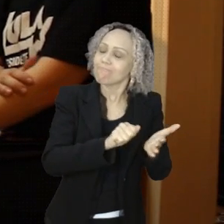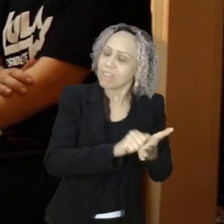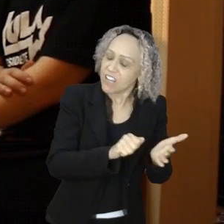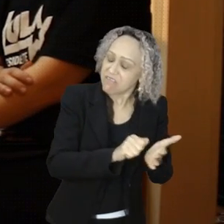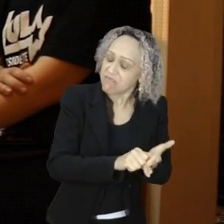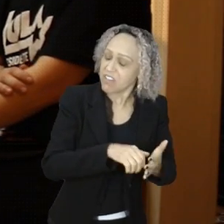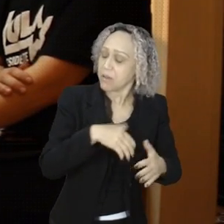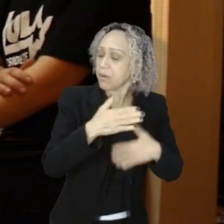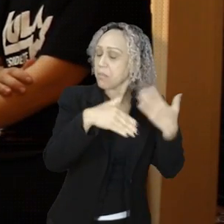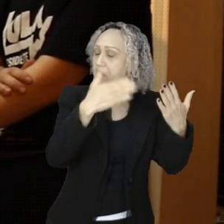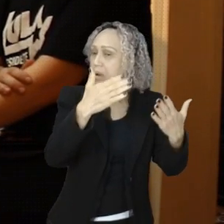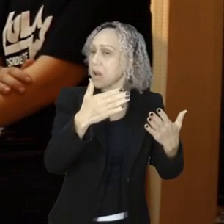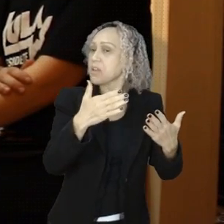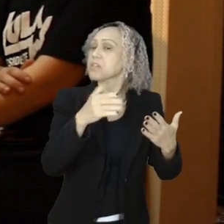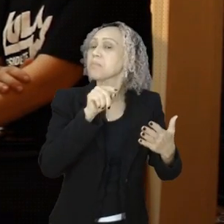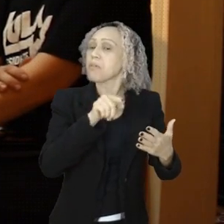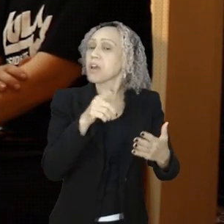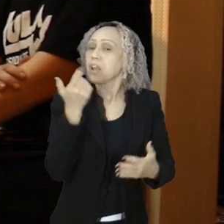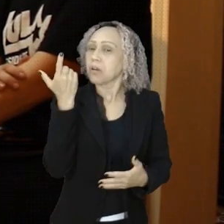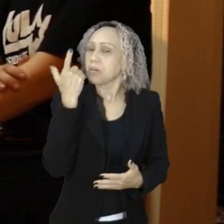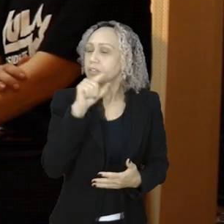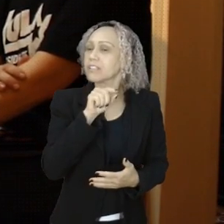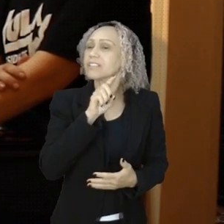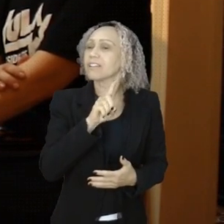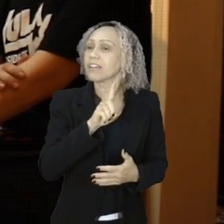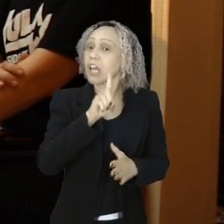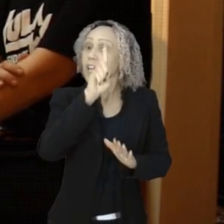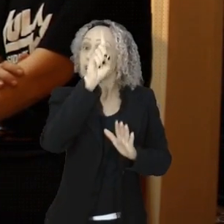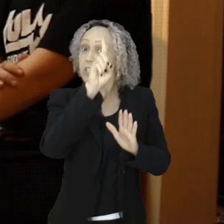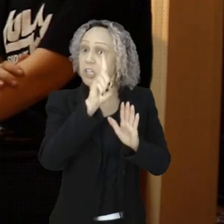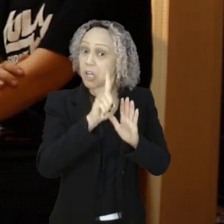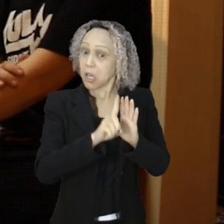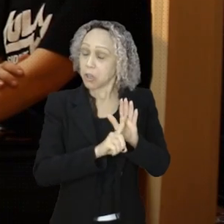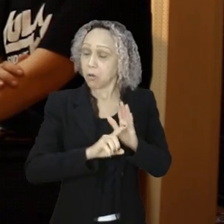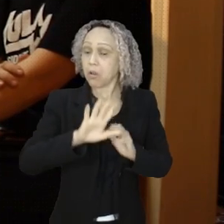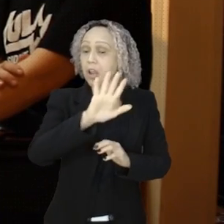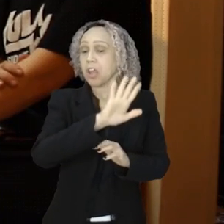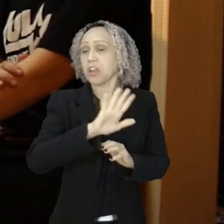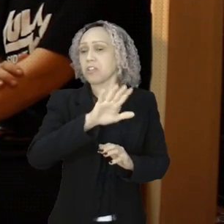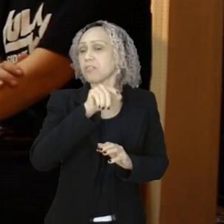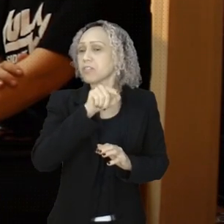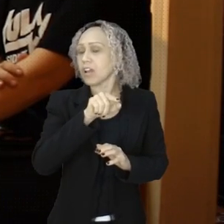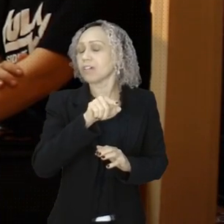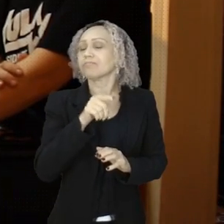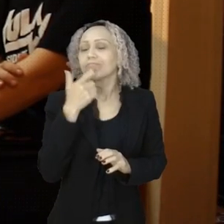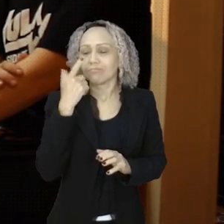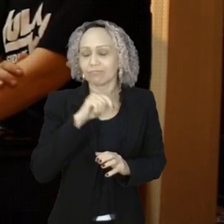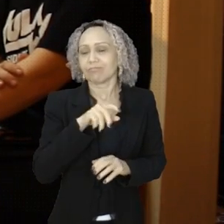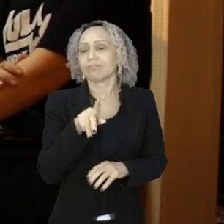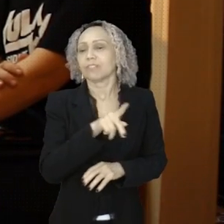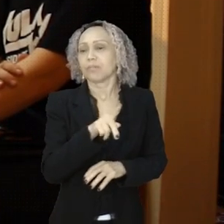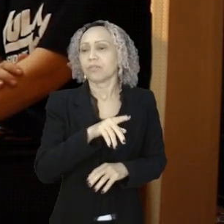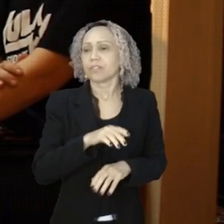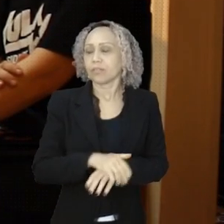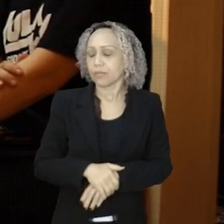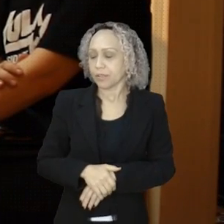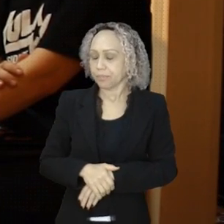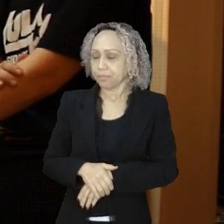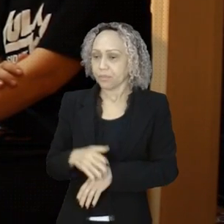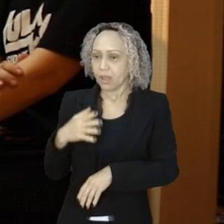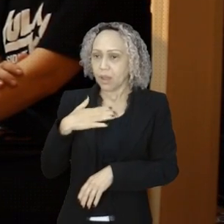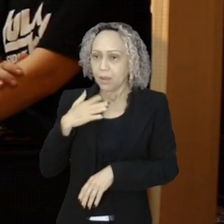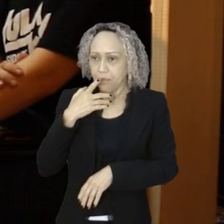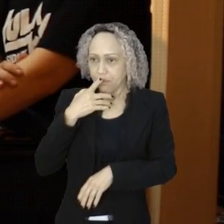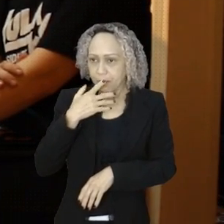Né? E então, e o meu pai, como a gente diz sempre, a minha mãe dizia, meu pai sabia as